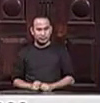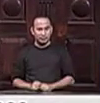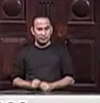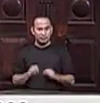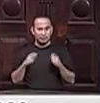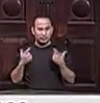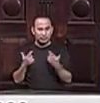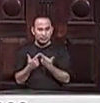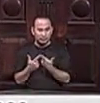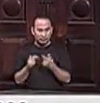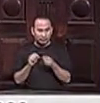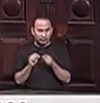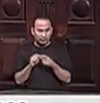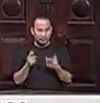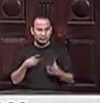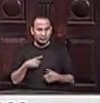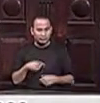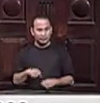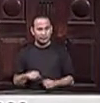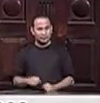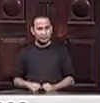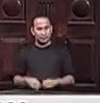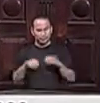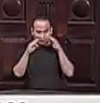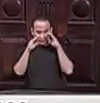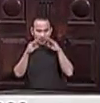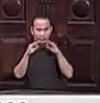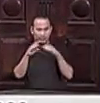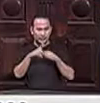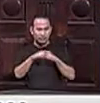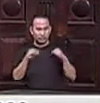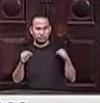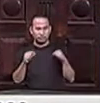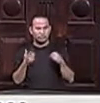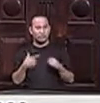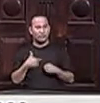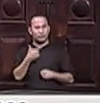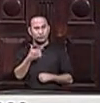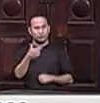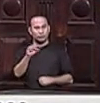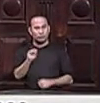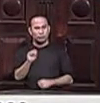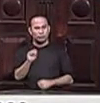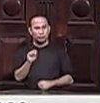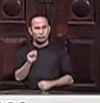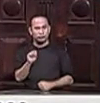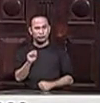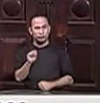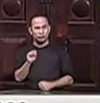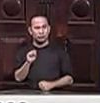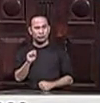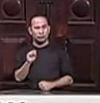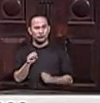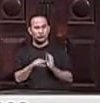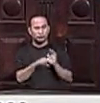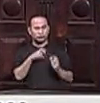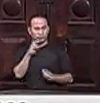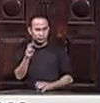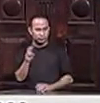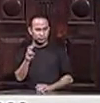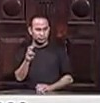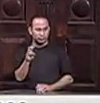que fixa, em obediência ao que preceituam os artigos 28, parágrafo 2º da Constituição Federal